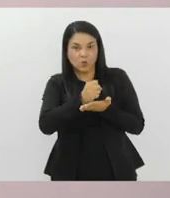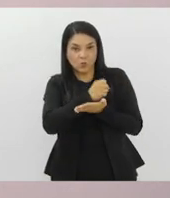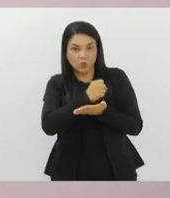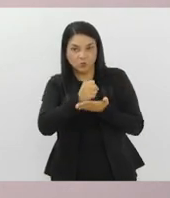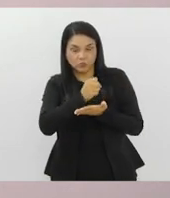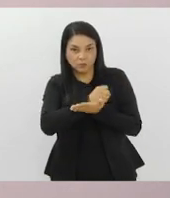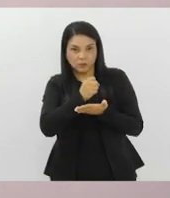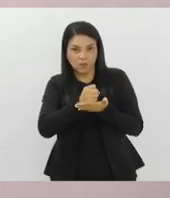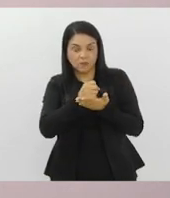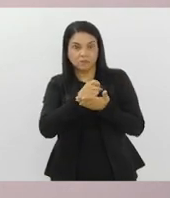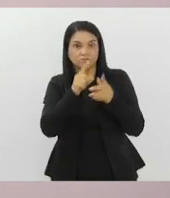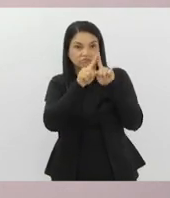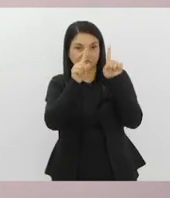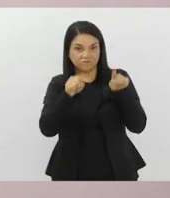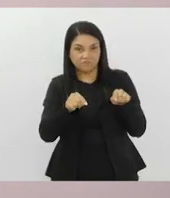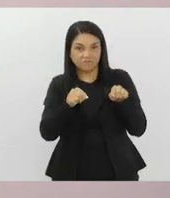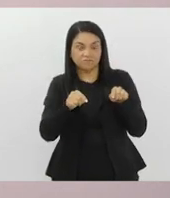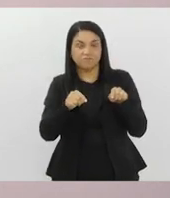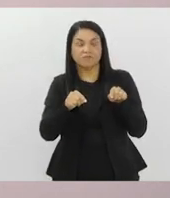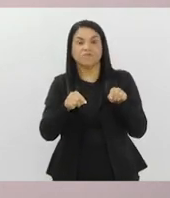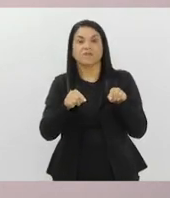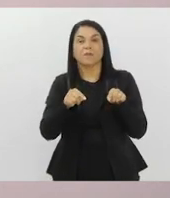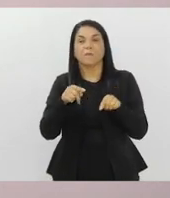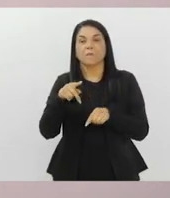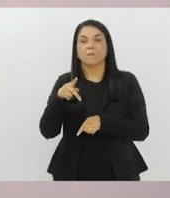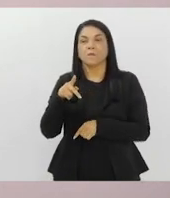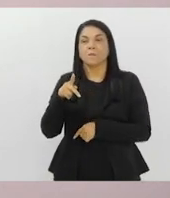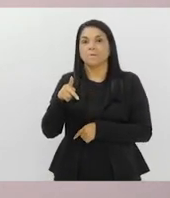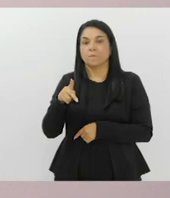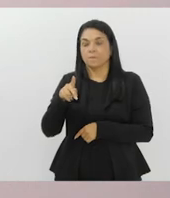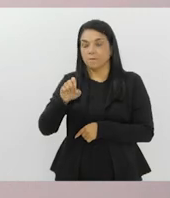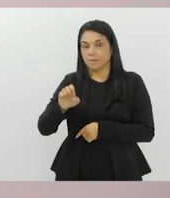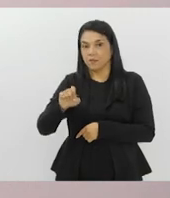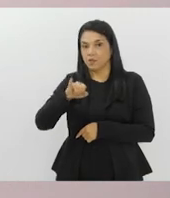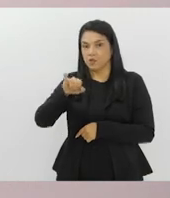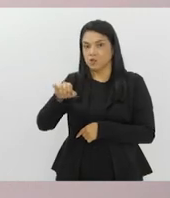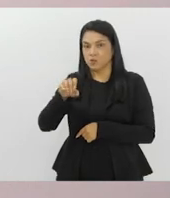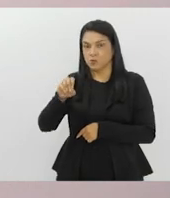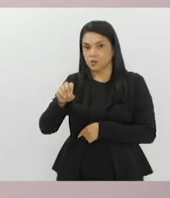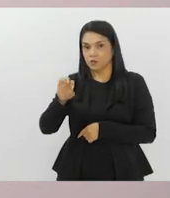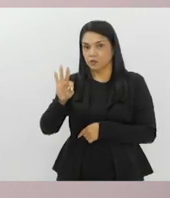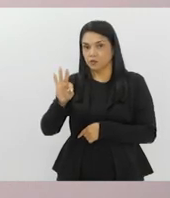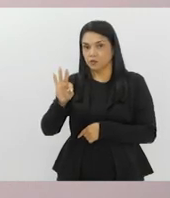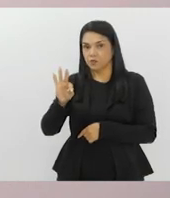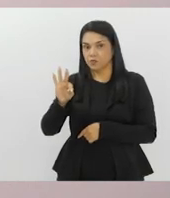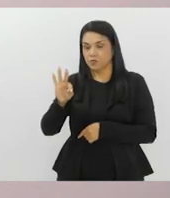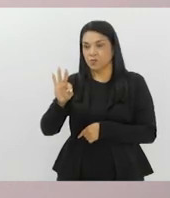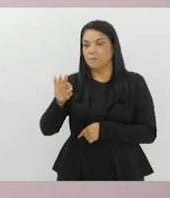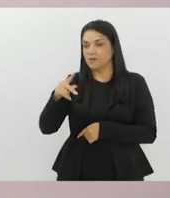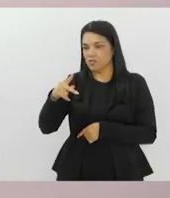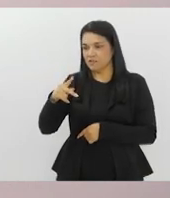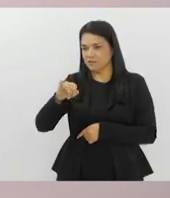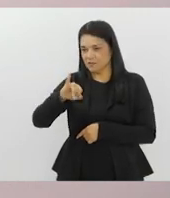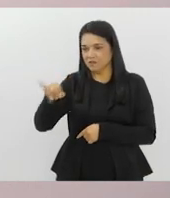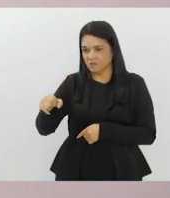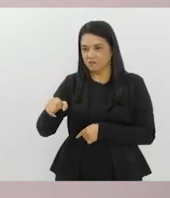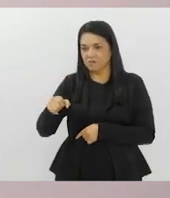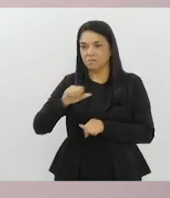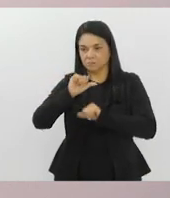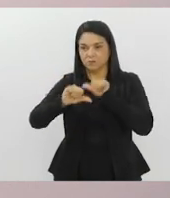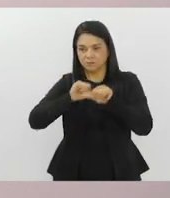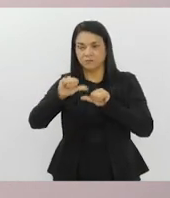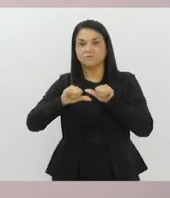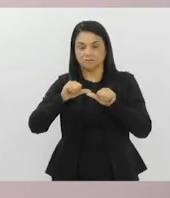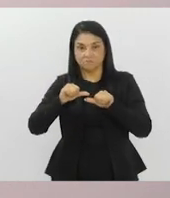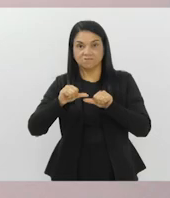suas servidoras por meio de pejotização. Né? E pejotização, ou PJ, não tem direito nenhum,